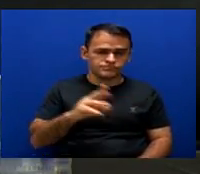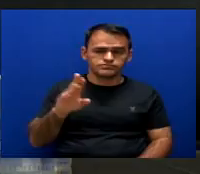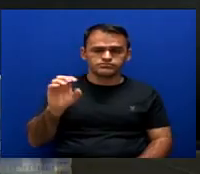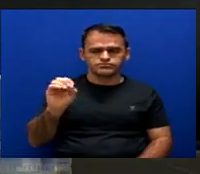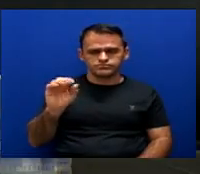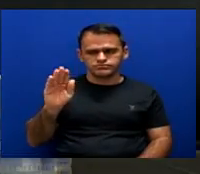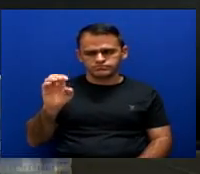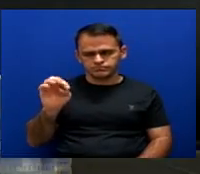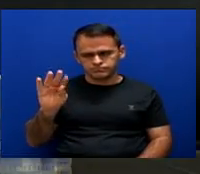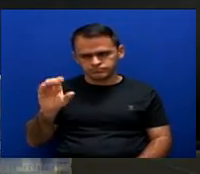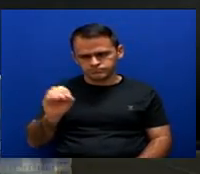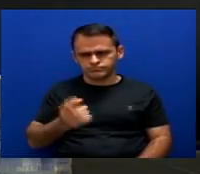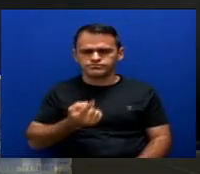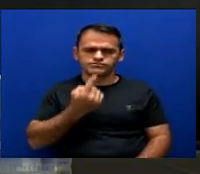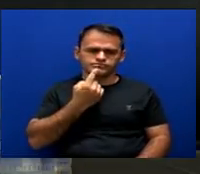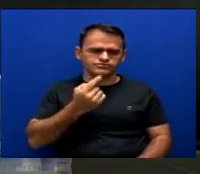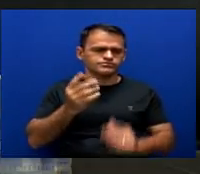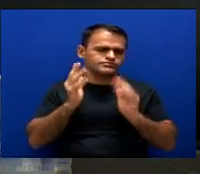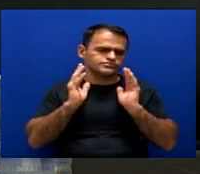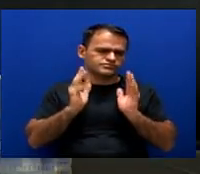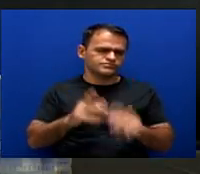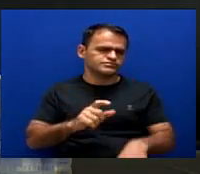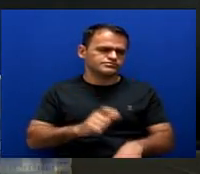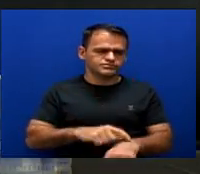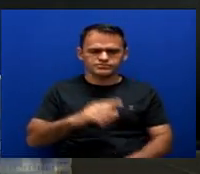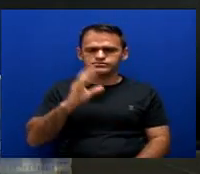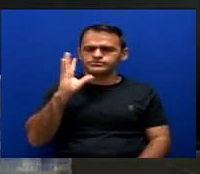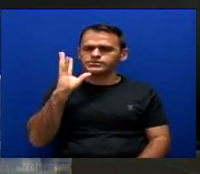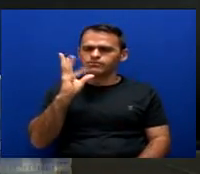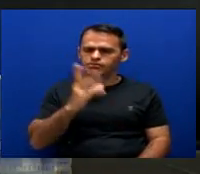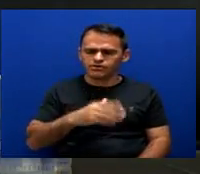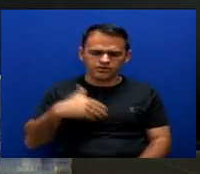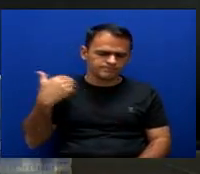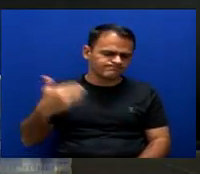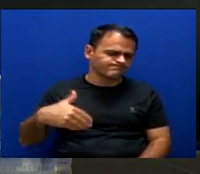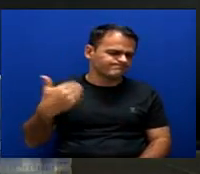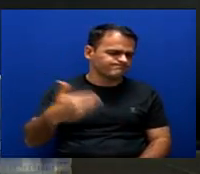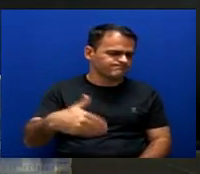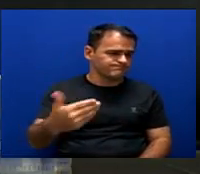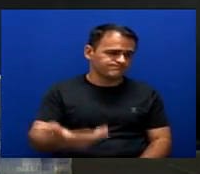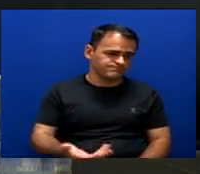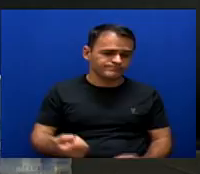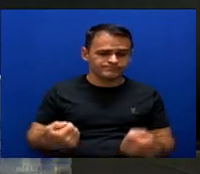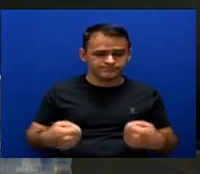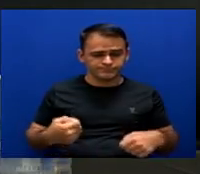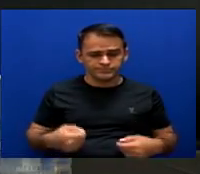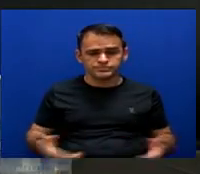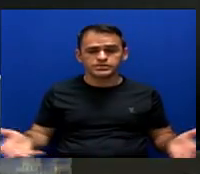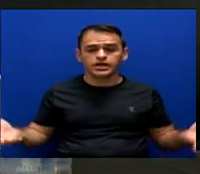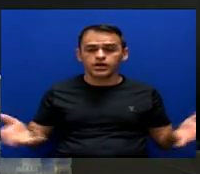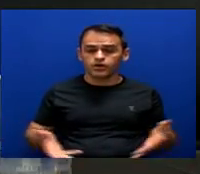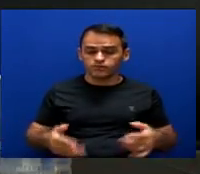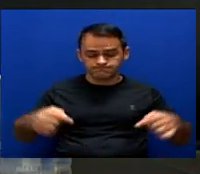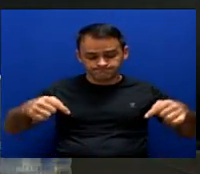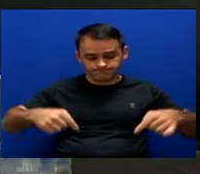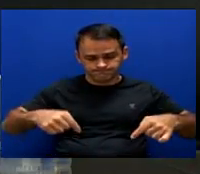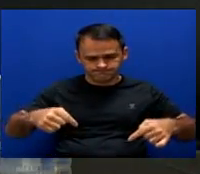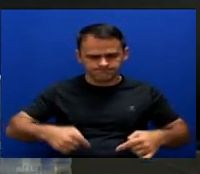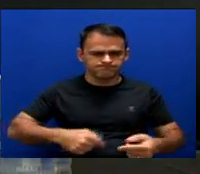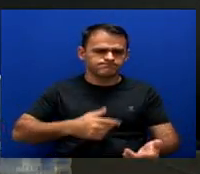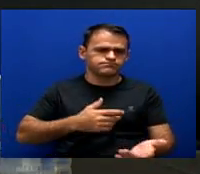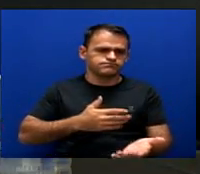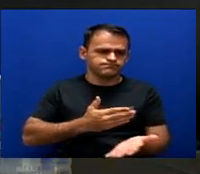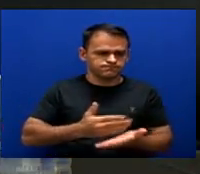demora tempo que as pessoas que estão aqui têm os problemas esse tempo é agora e esta é a dificuldade quando se